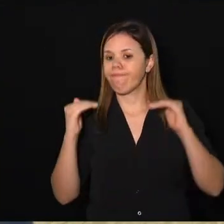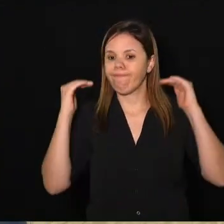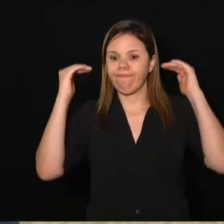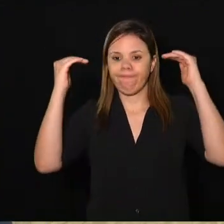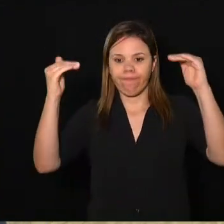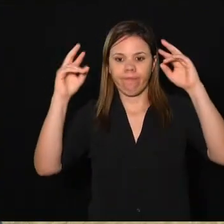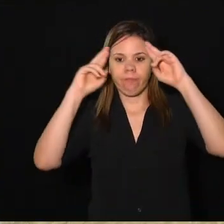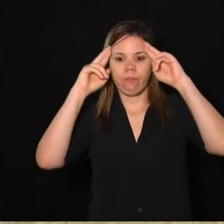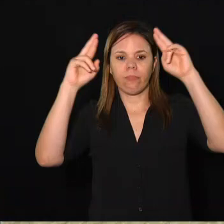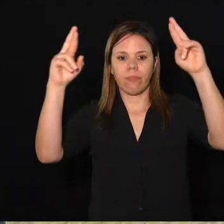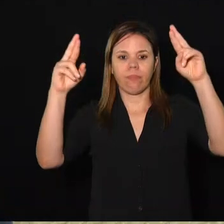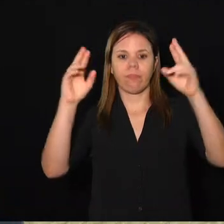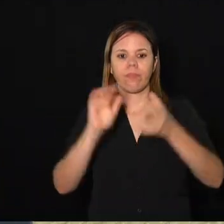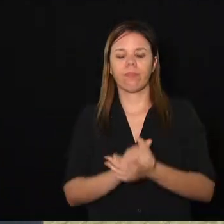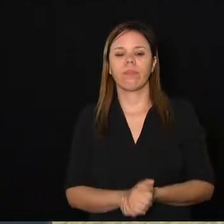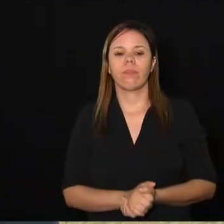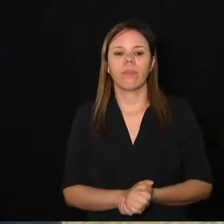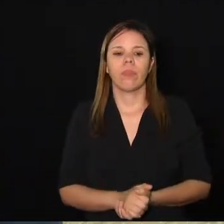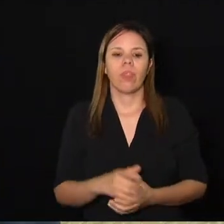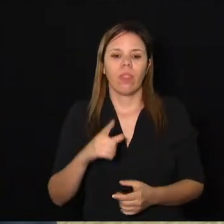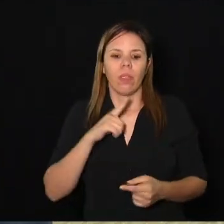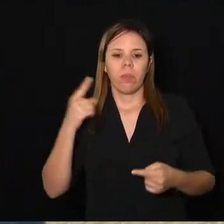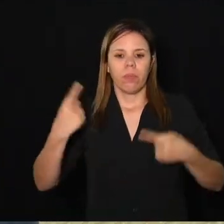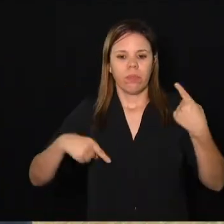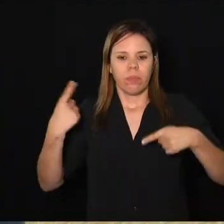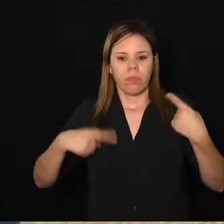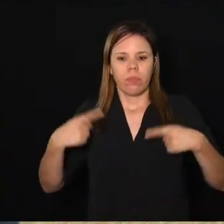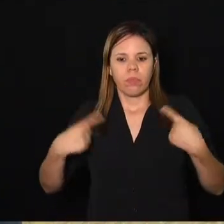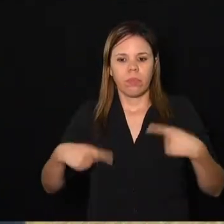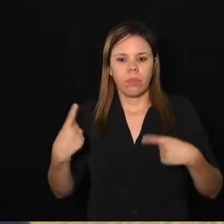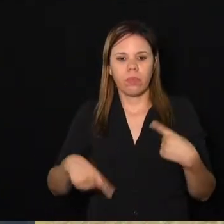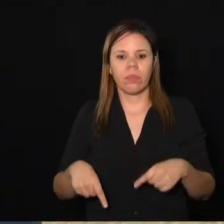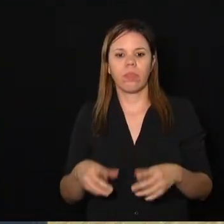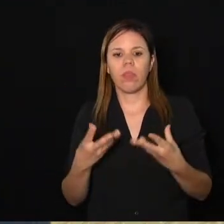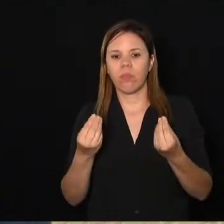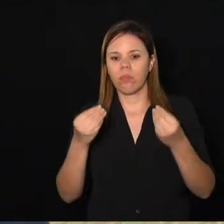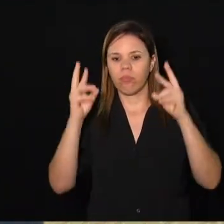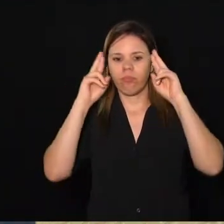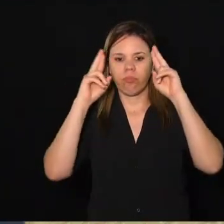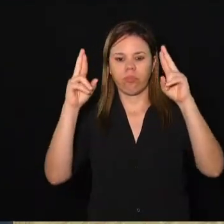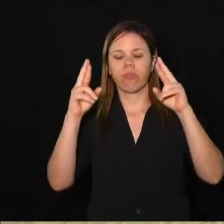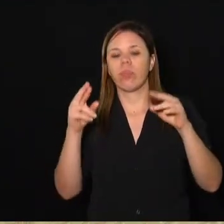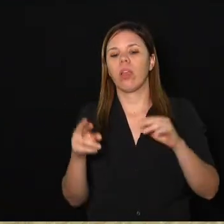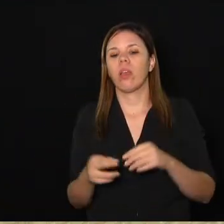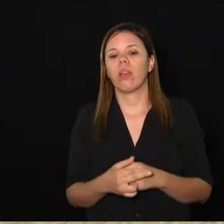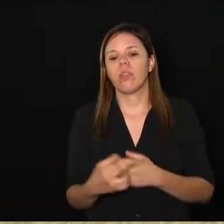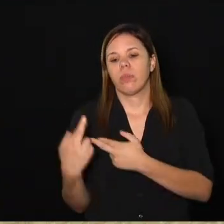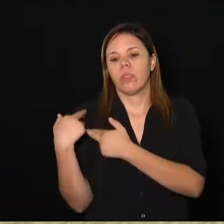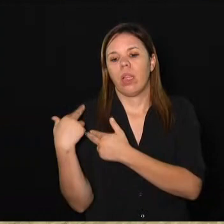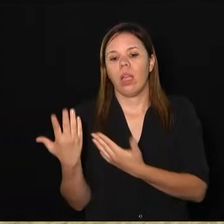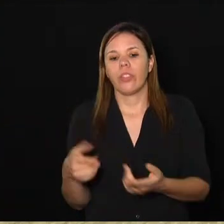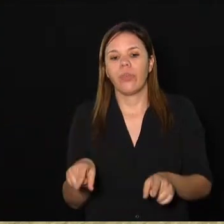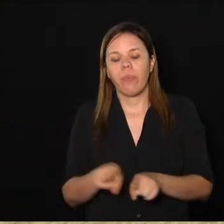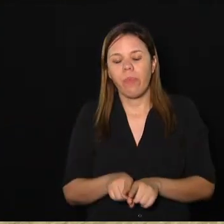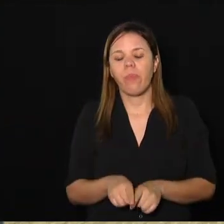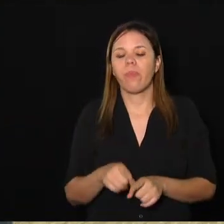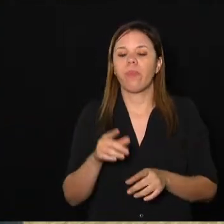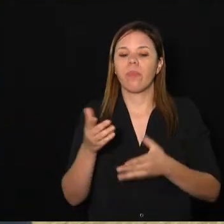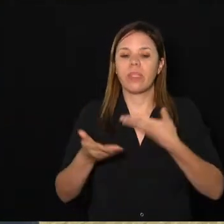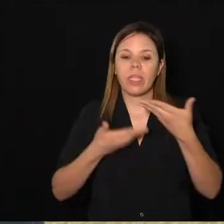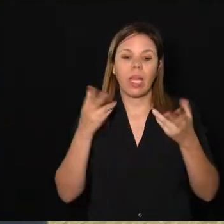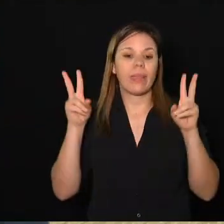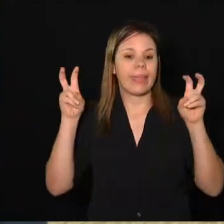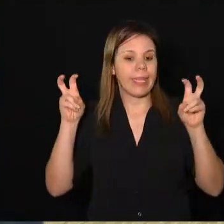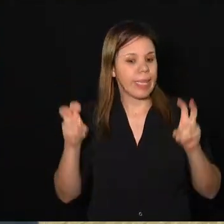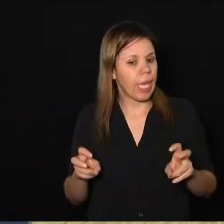respeito, onde houve uma discussão com muita responsabilidade, tratado os temas da forma